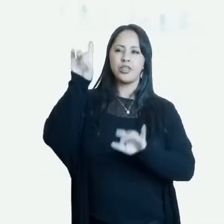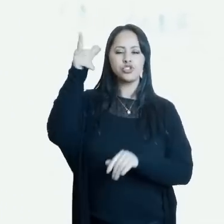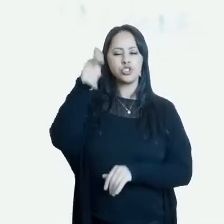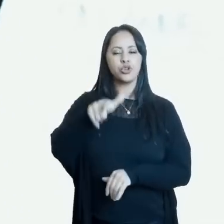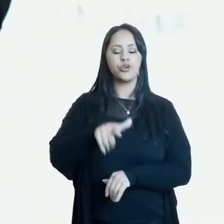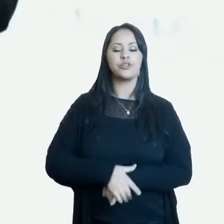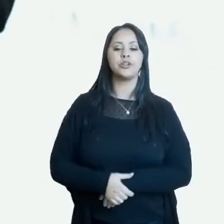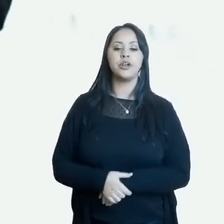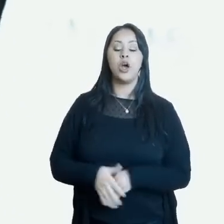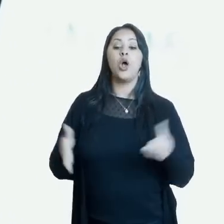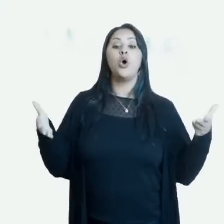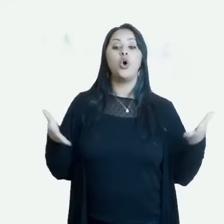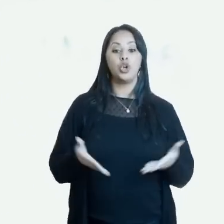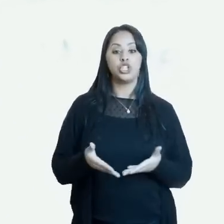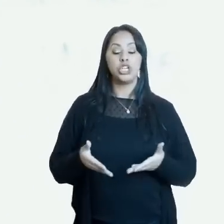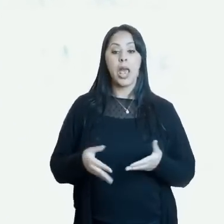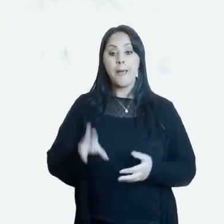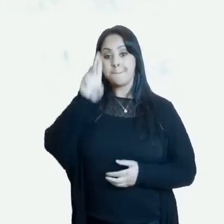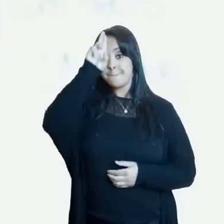vez. Hoje,